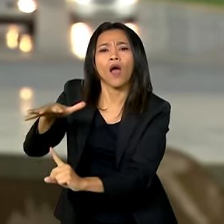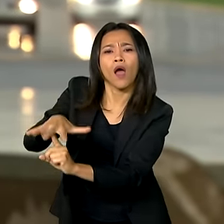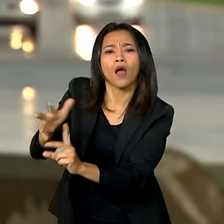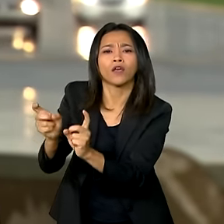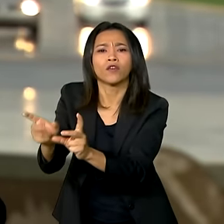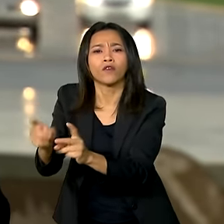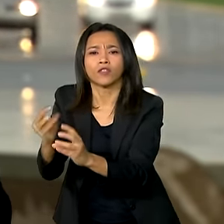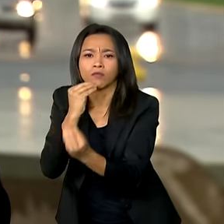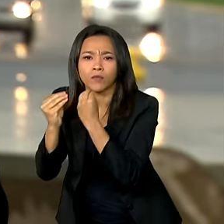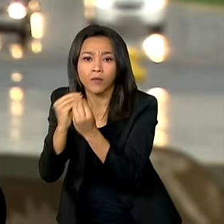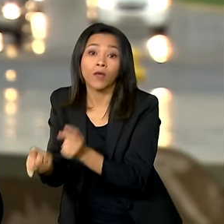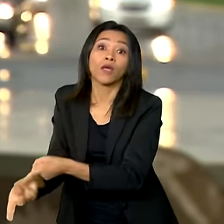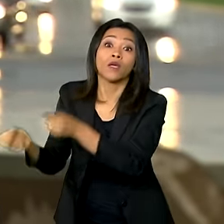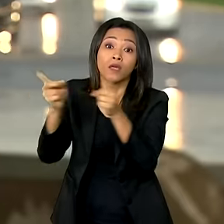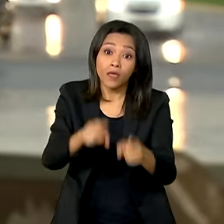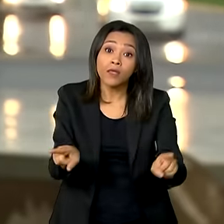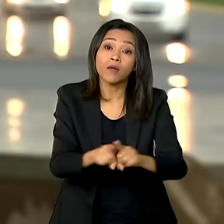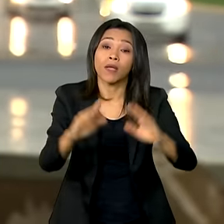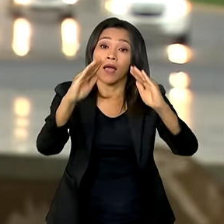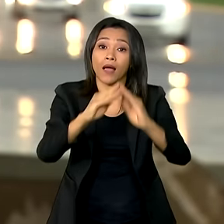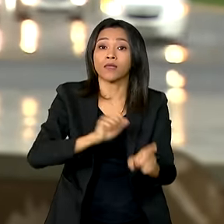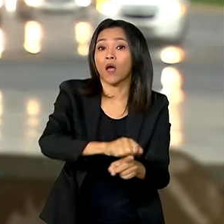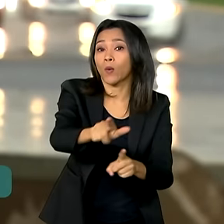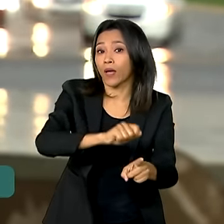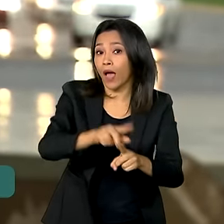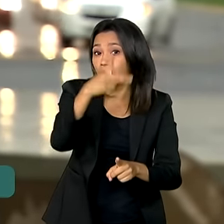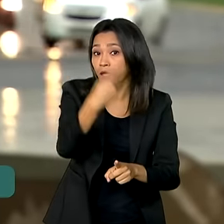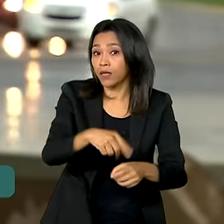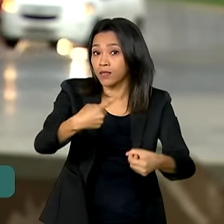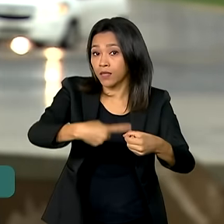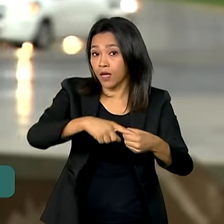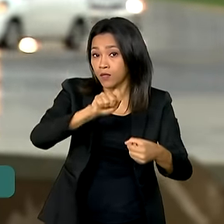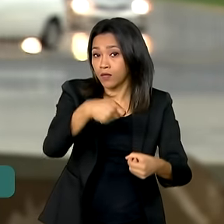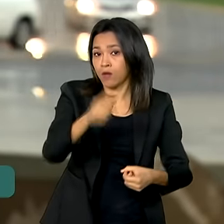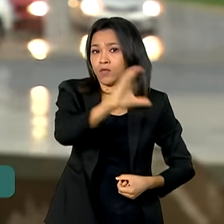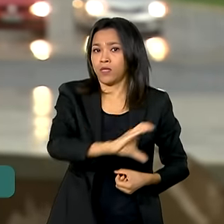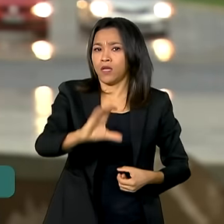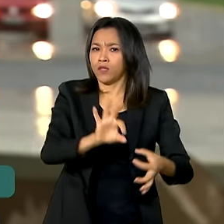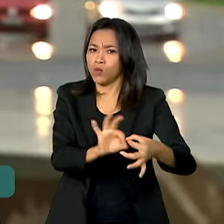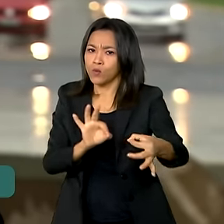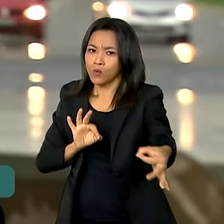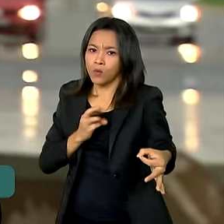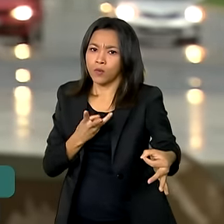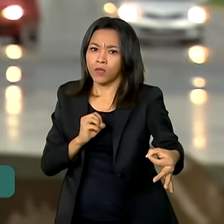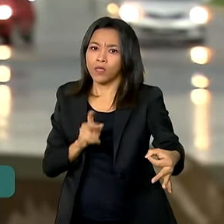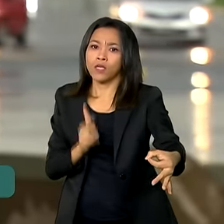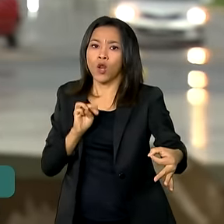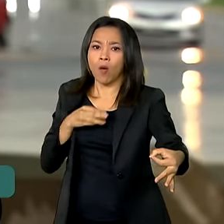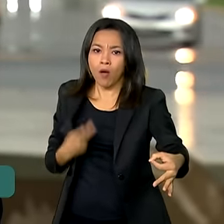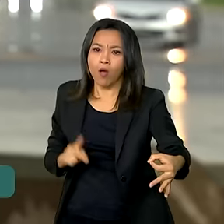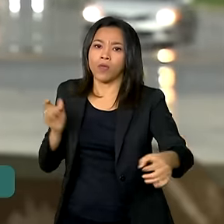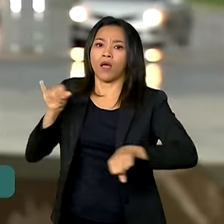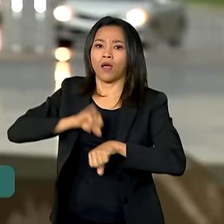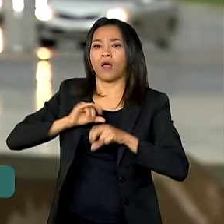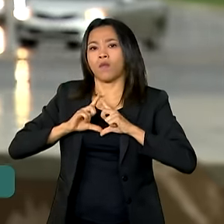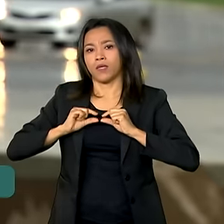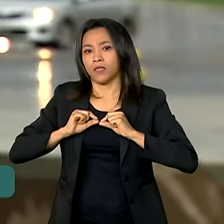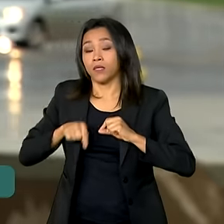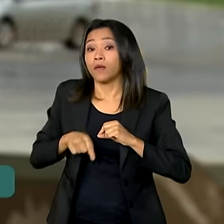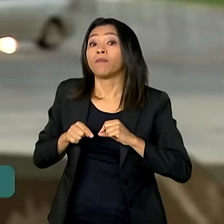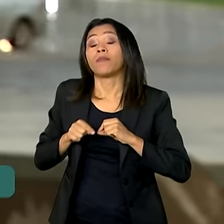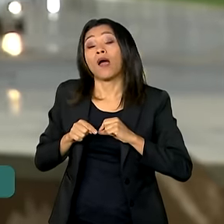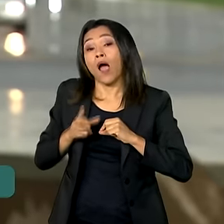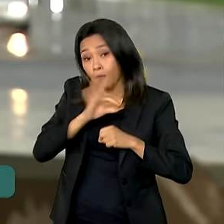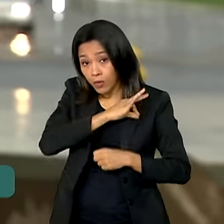Ministérios e na casa alugada pelo homem em Ceilândia, cidade a 30 quilômetros do centro da capital. A Polícia Federal deve assumir